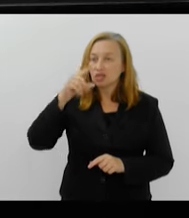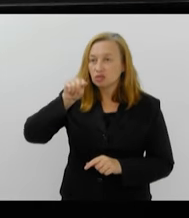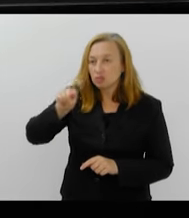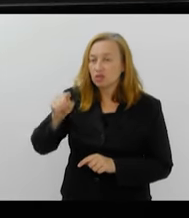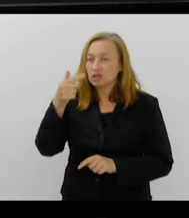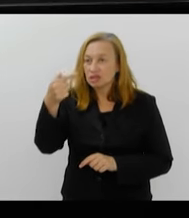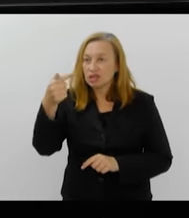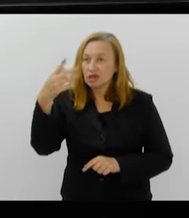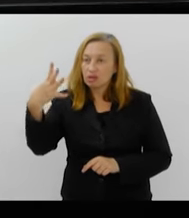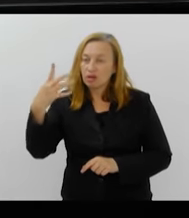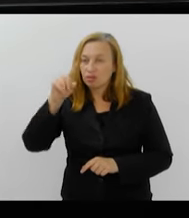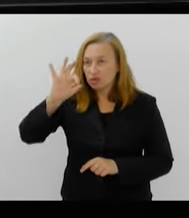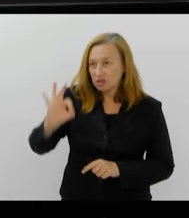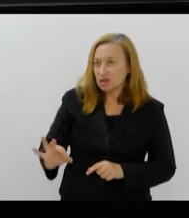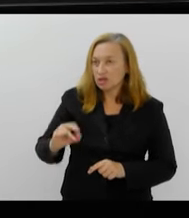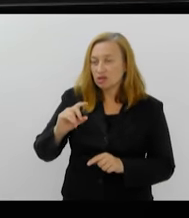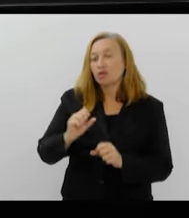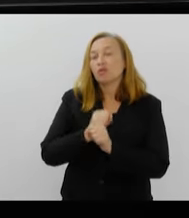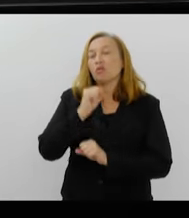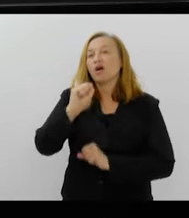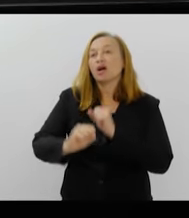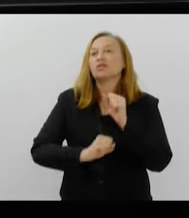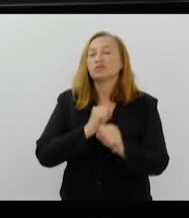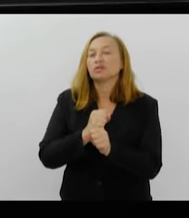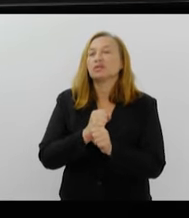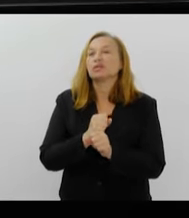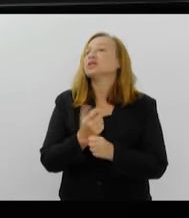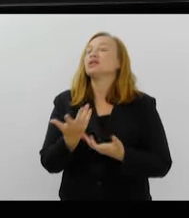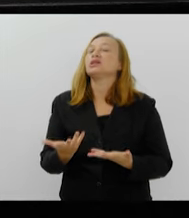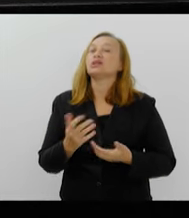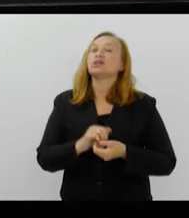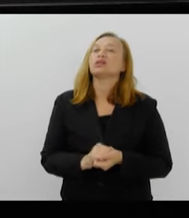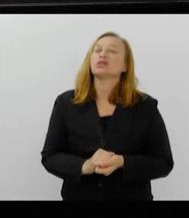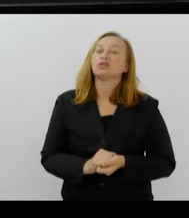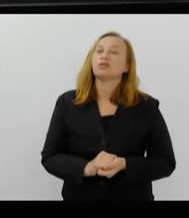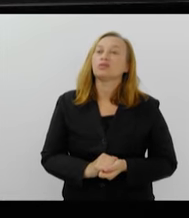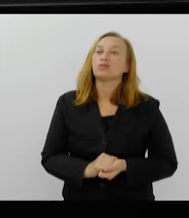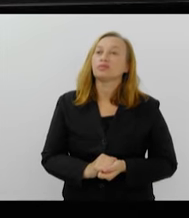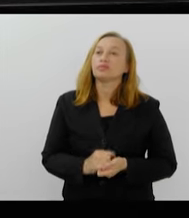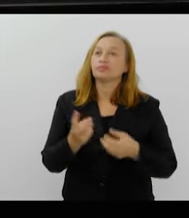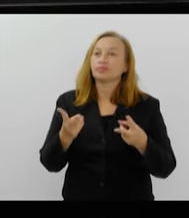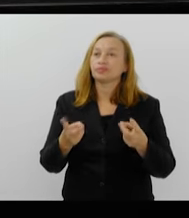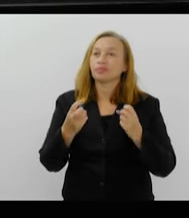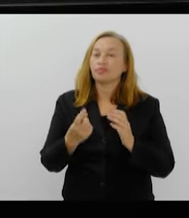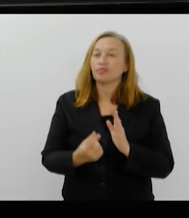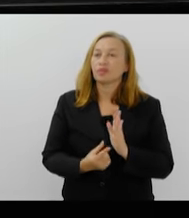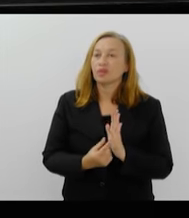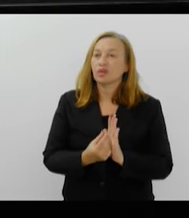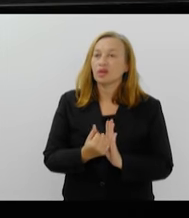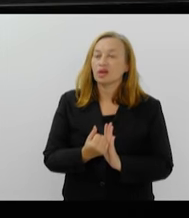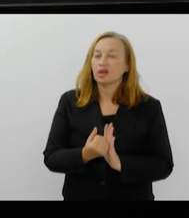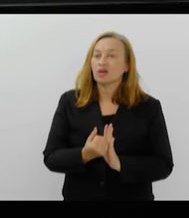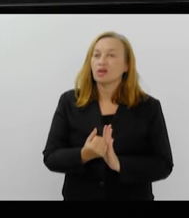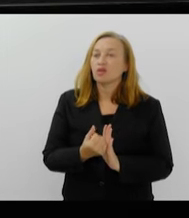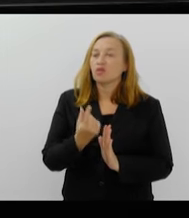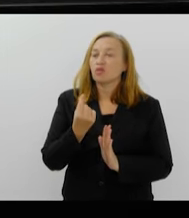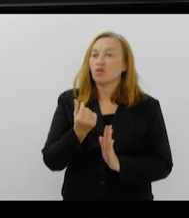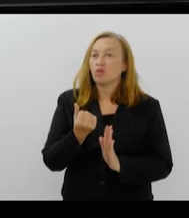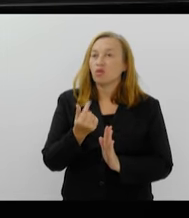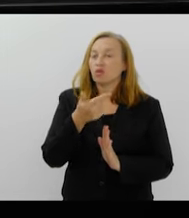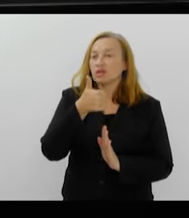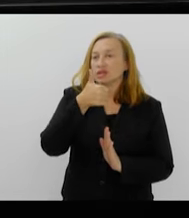ano. Considerando as deduções constitucionais e legais, a receita líquida perfaz o valor de cerca